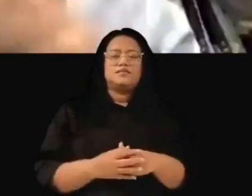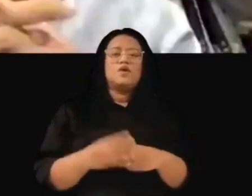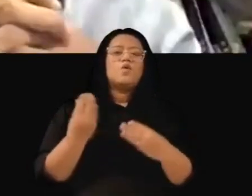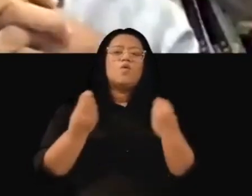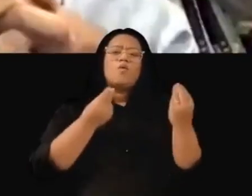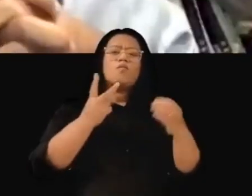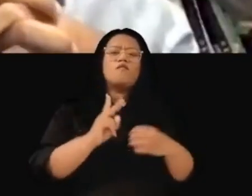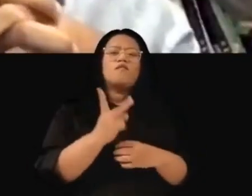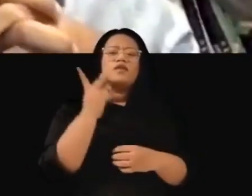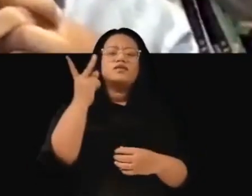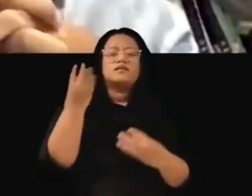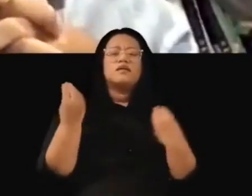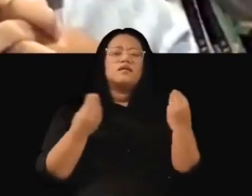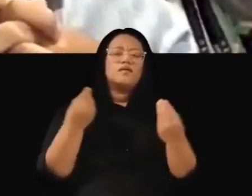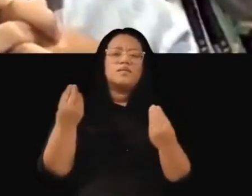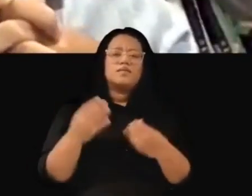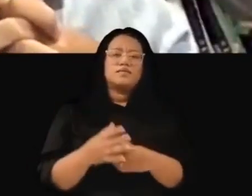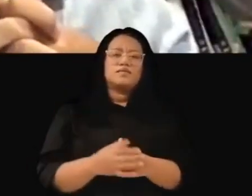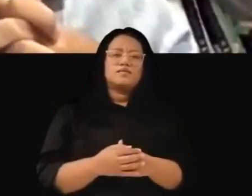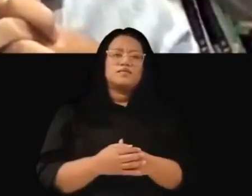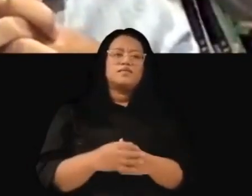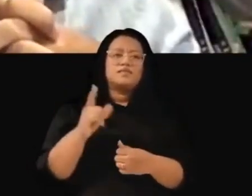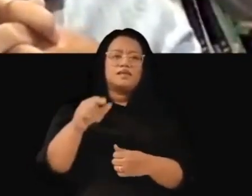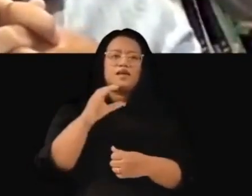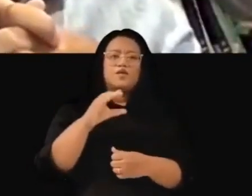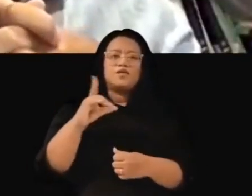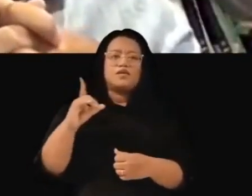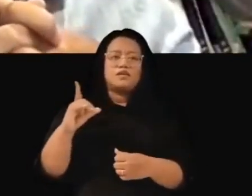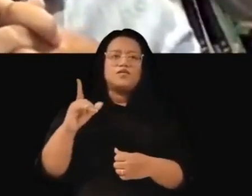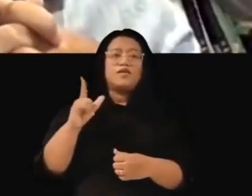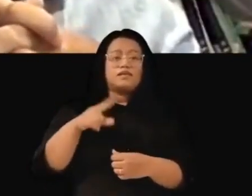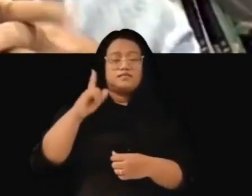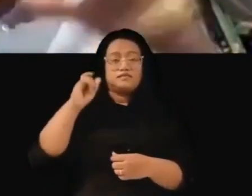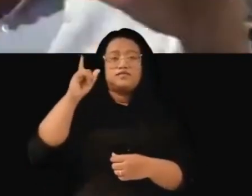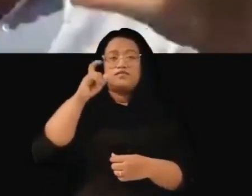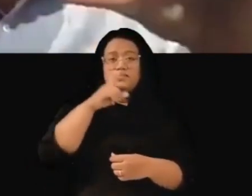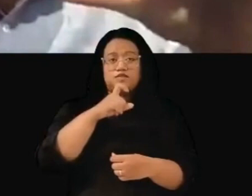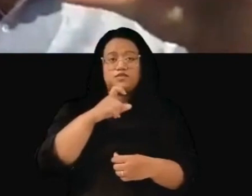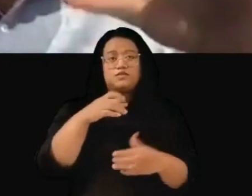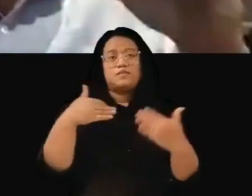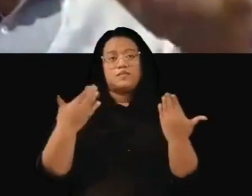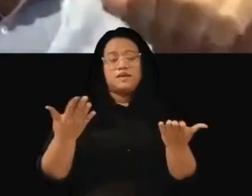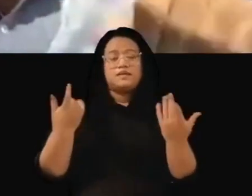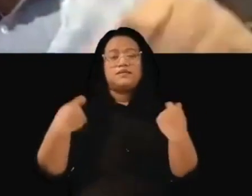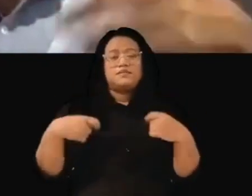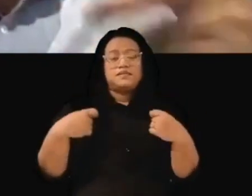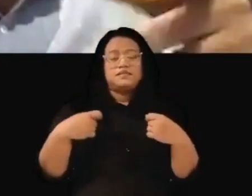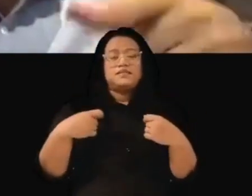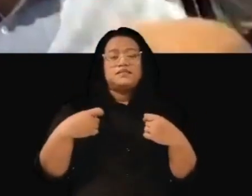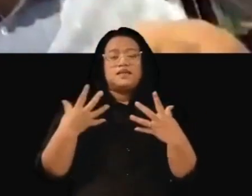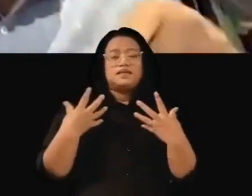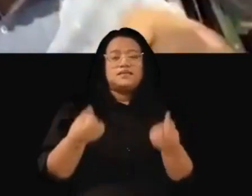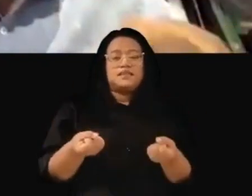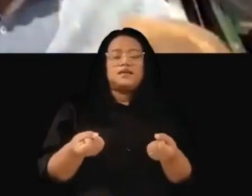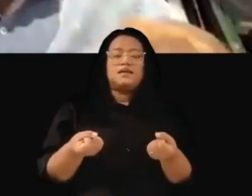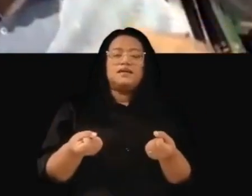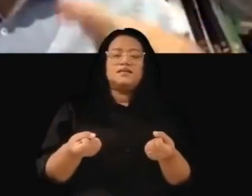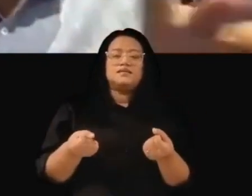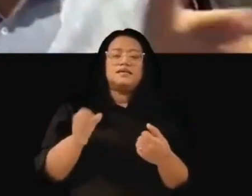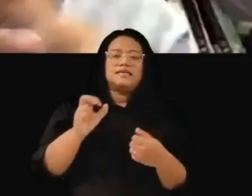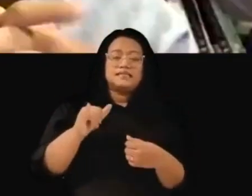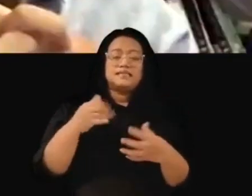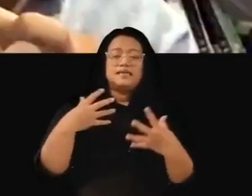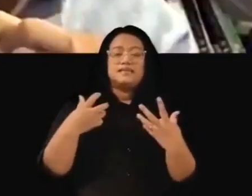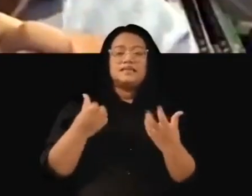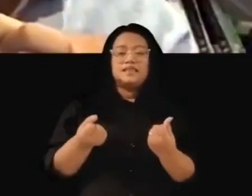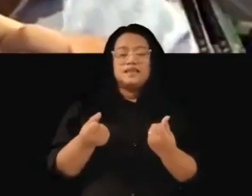isso, senhora coordenadora, é difícil, né? Mas é preciso reconhecer. Reconhecendo que esse saber é importante, me